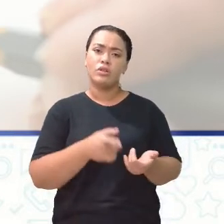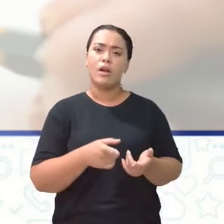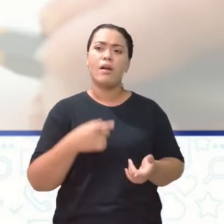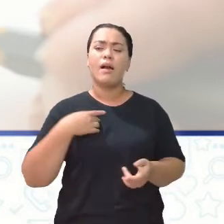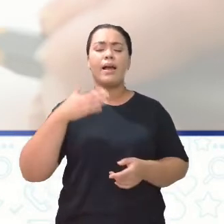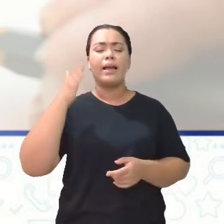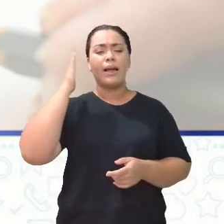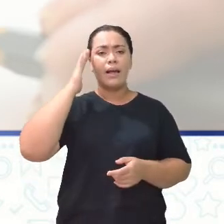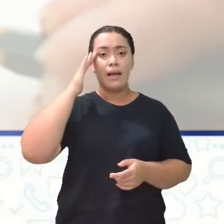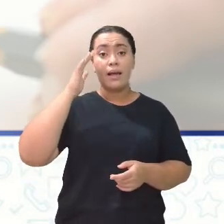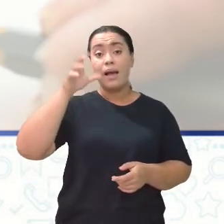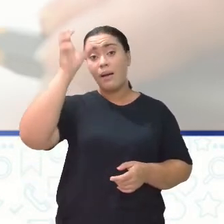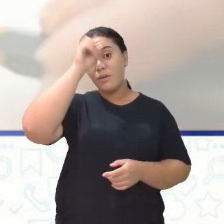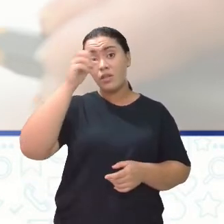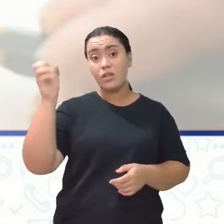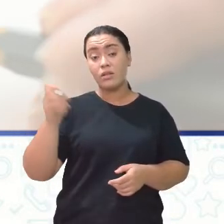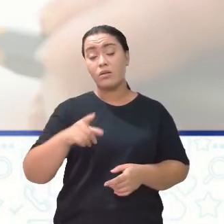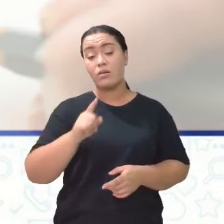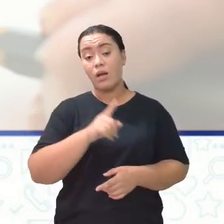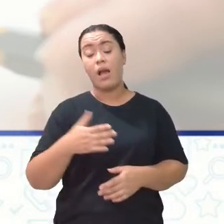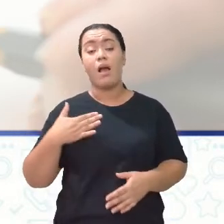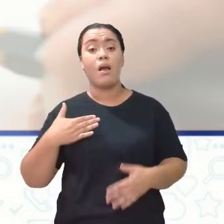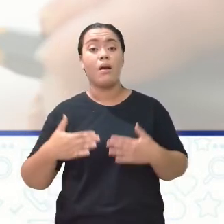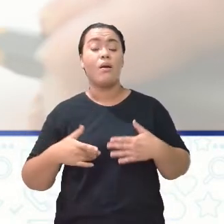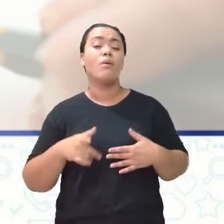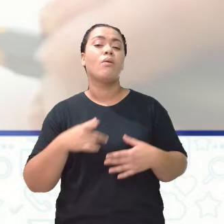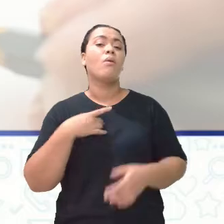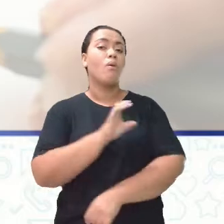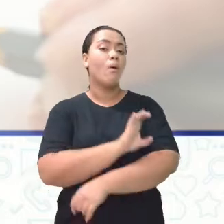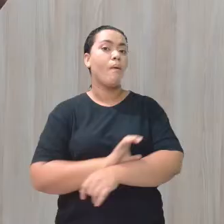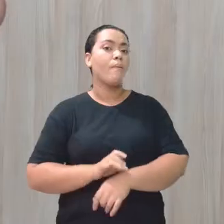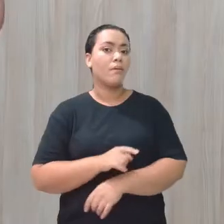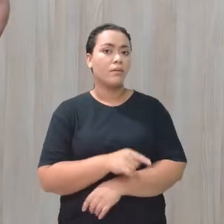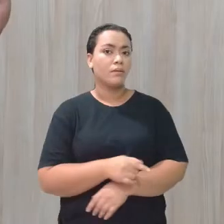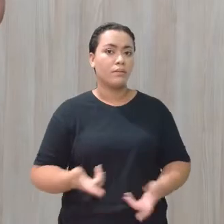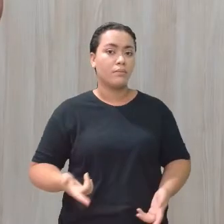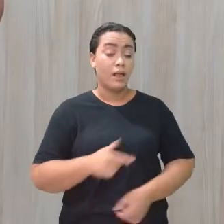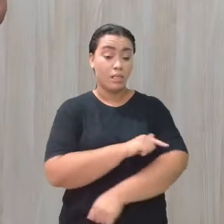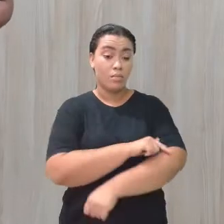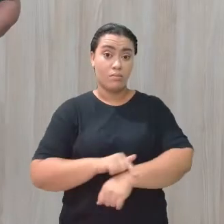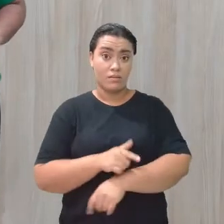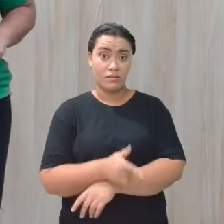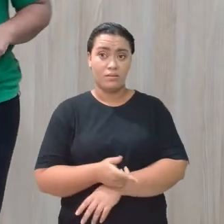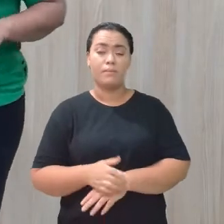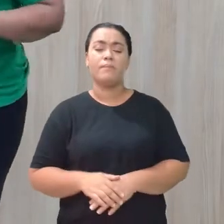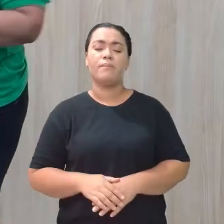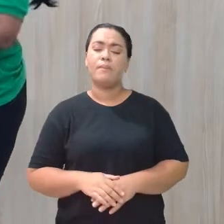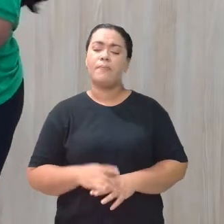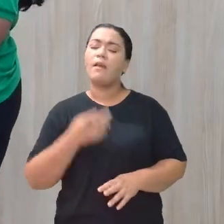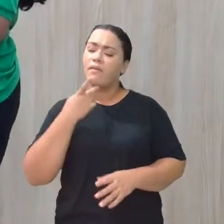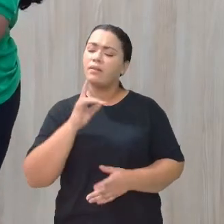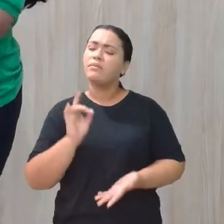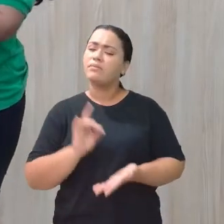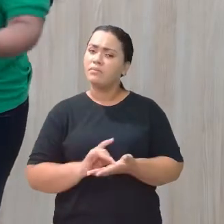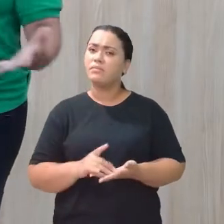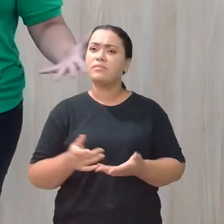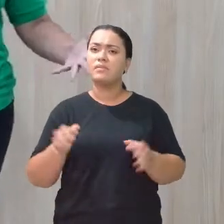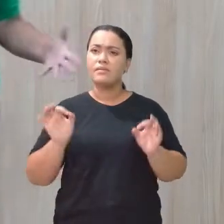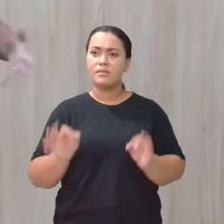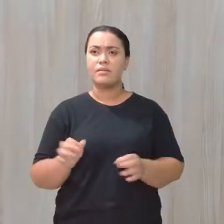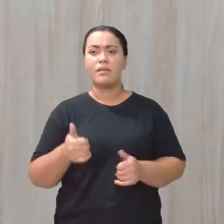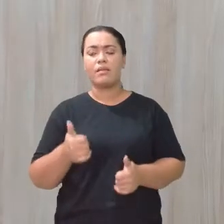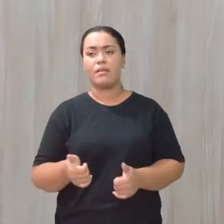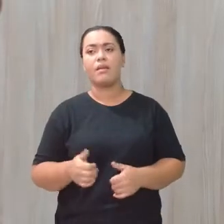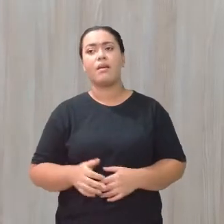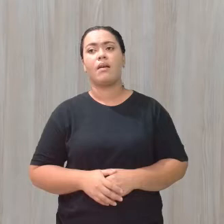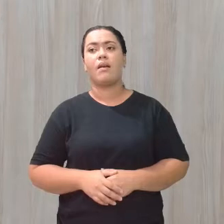Acabei dizendo isso para vocês agora. Realmente, a gente transmite experiências com os ditados e a gente faz